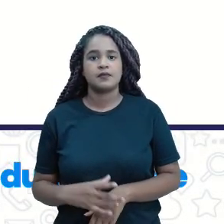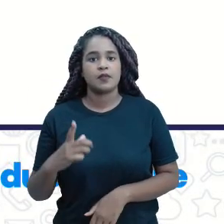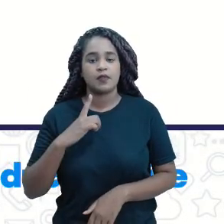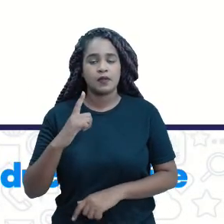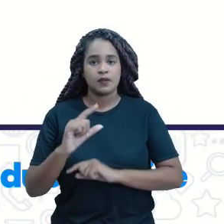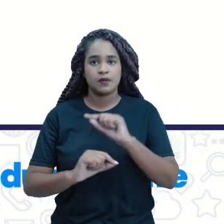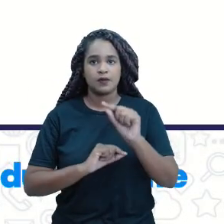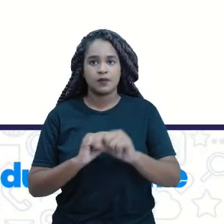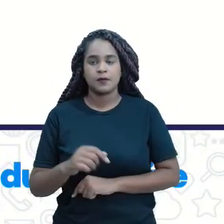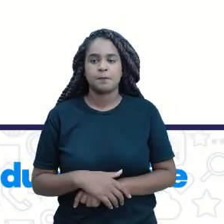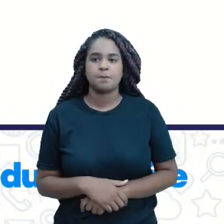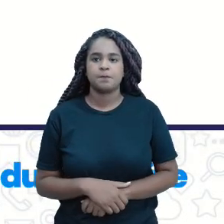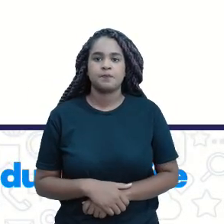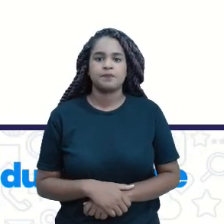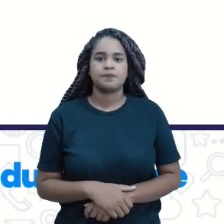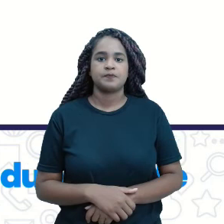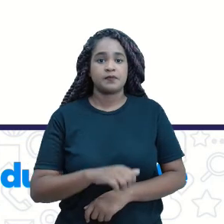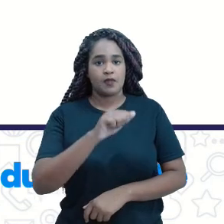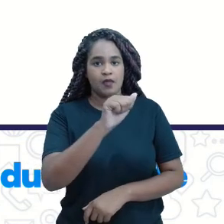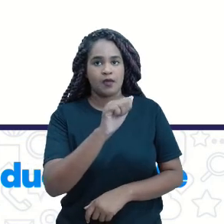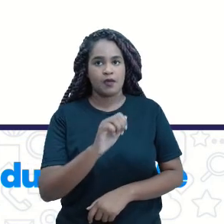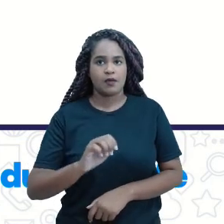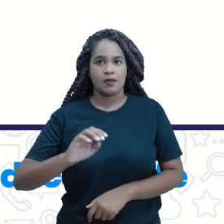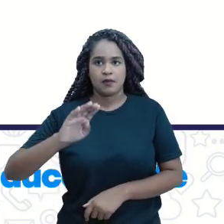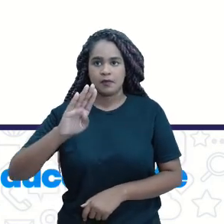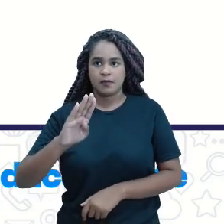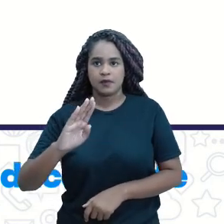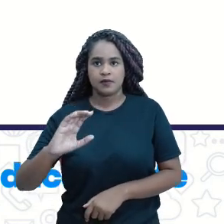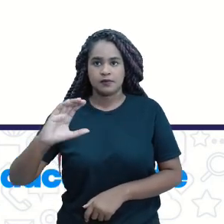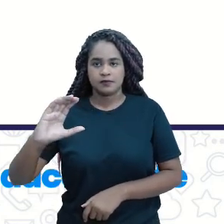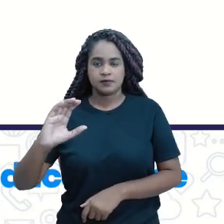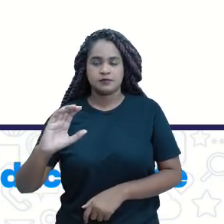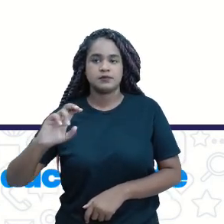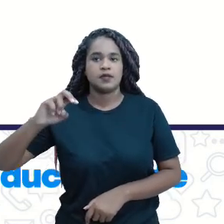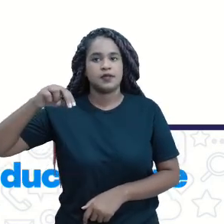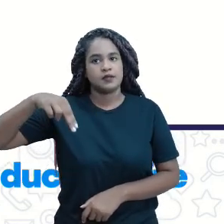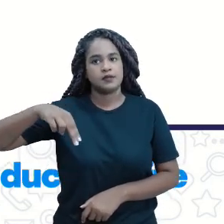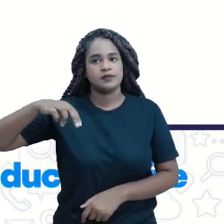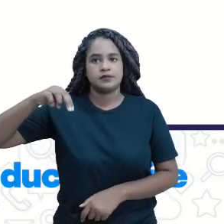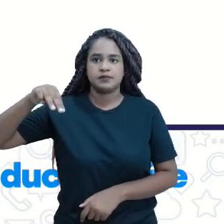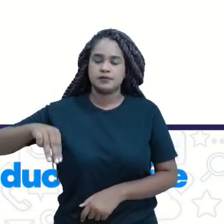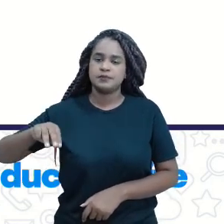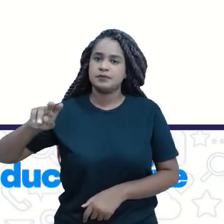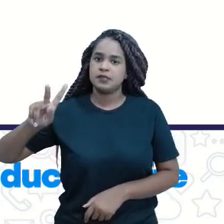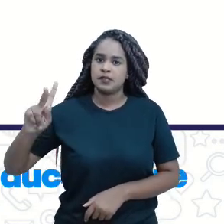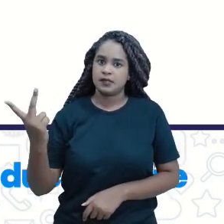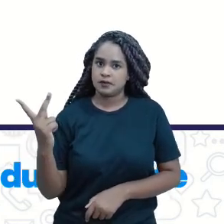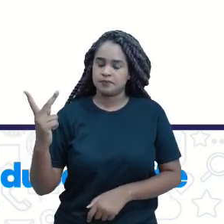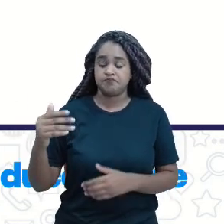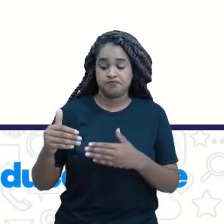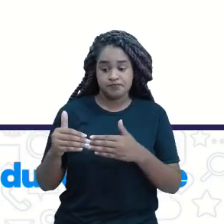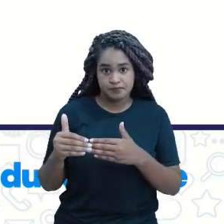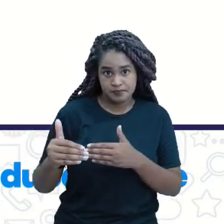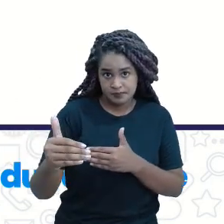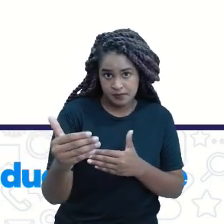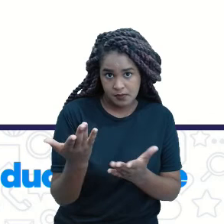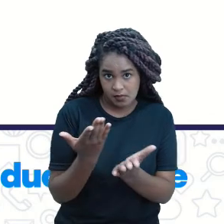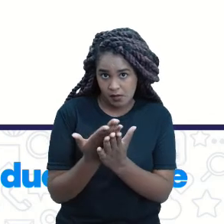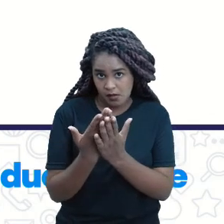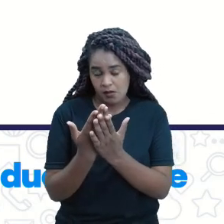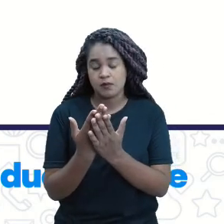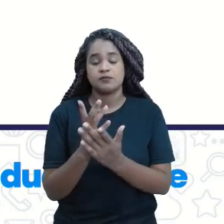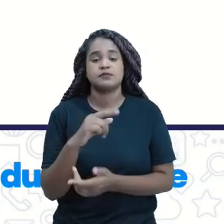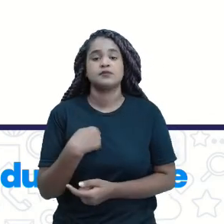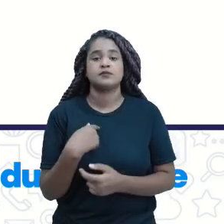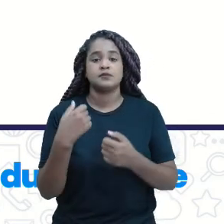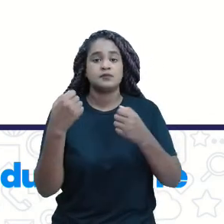a letra A, B e C, M, N e H, certo? Então, nas próximas aulas, nos próximos encontros, a gente